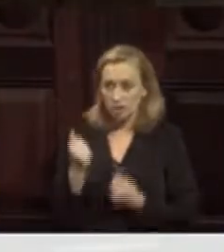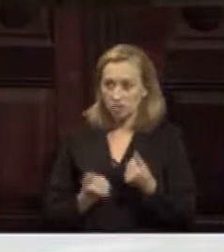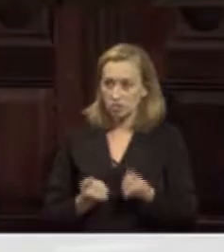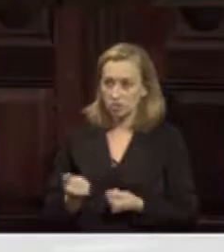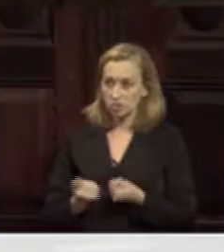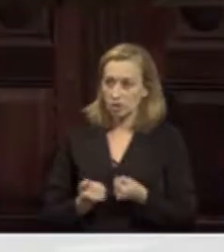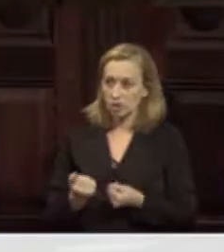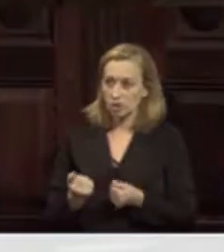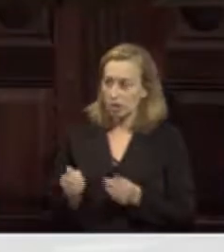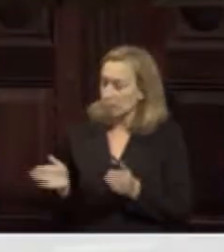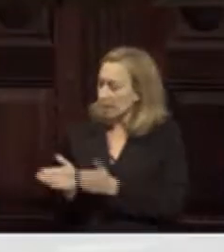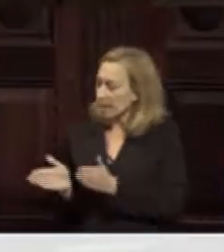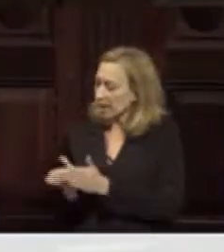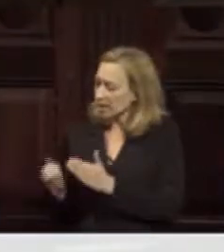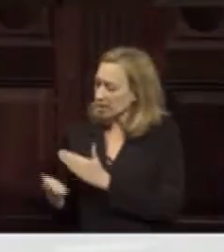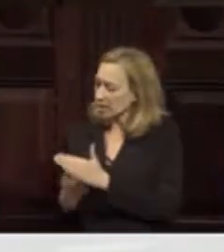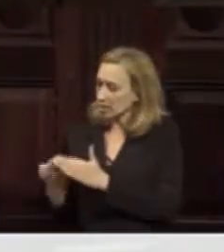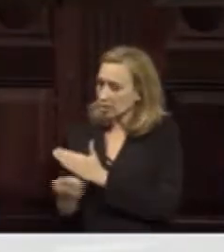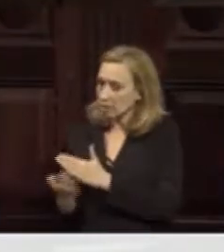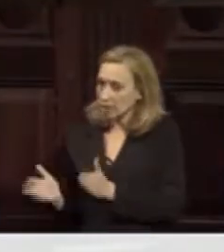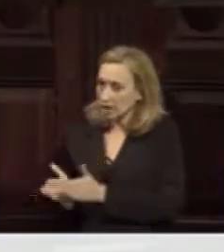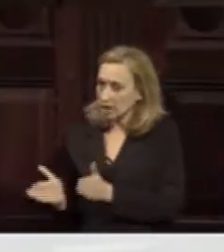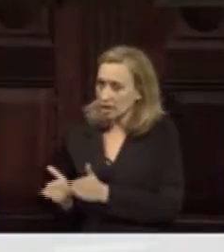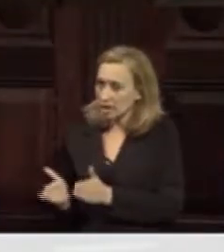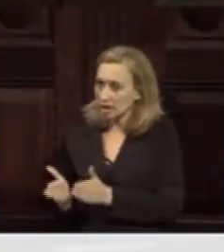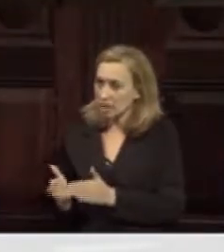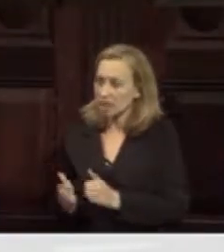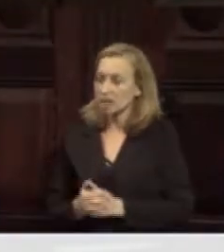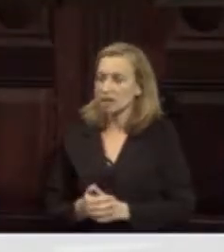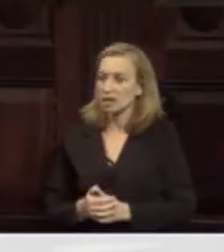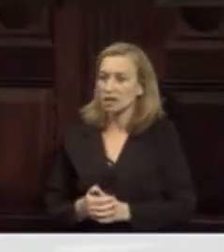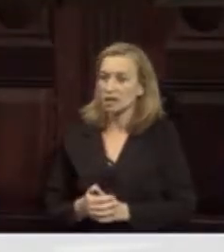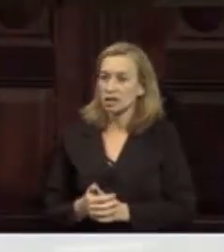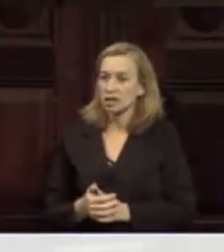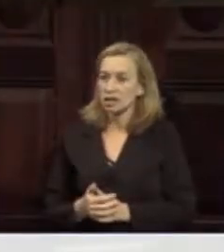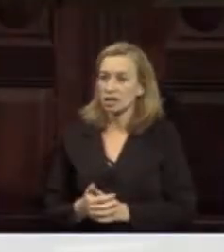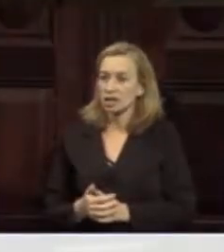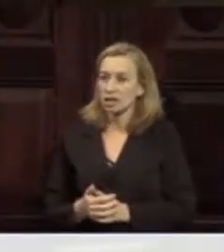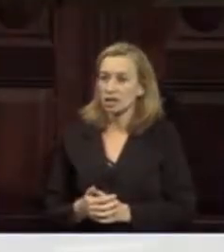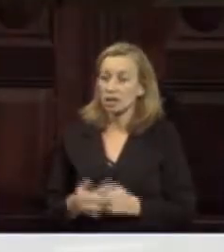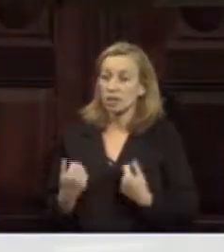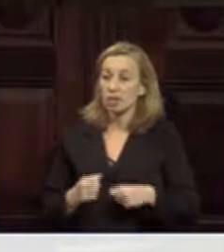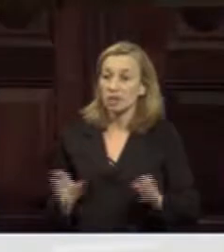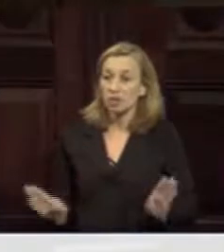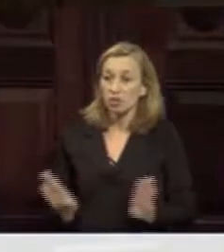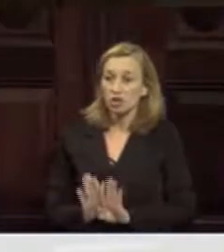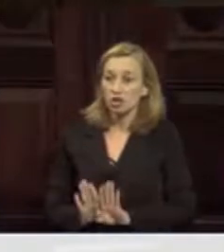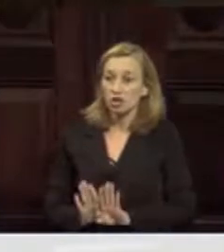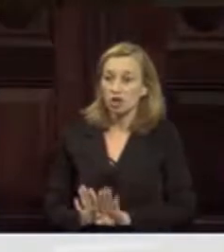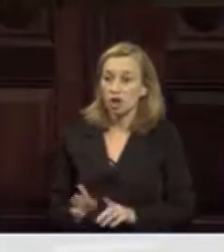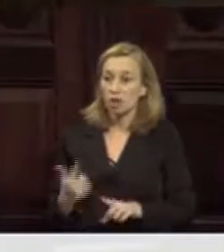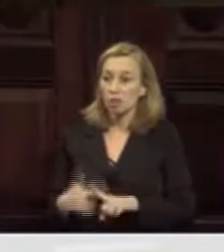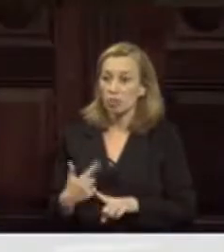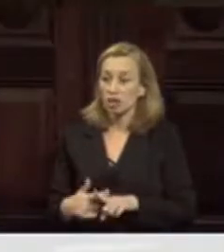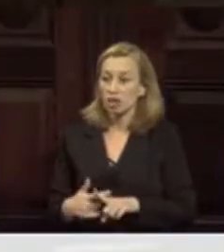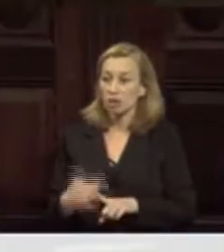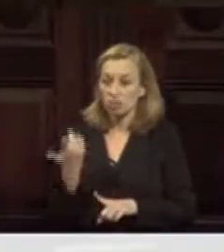pequena empresa que prestava serviço de alimentação e que teve que fechar porque não consegue